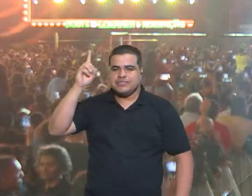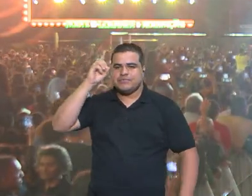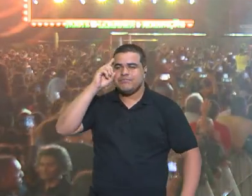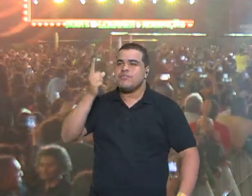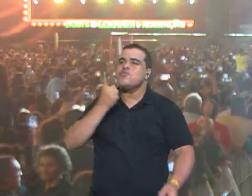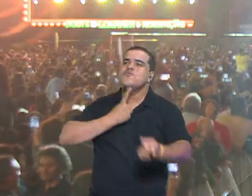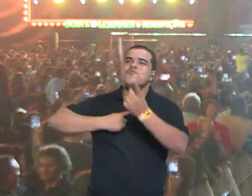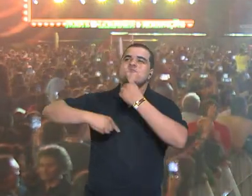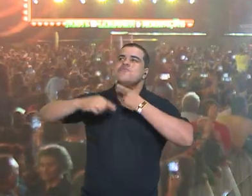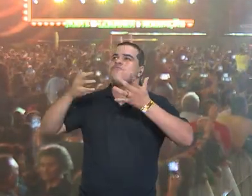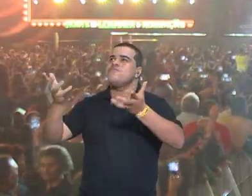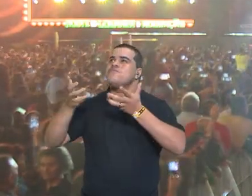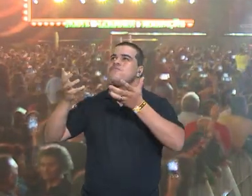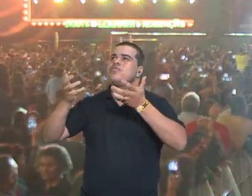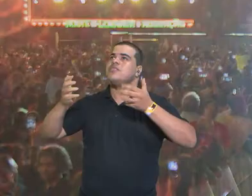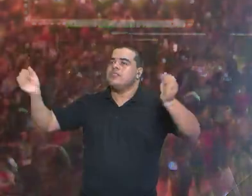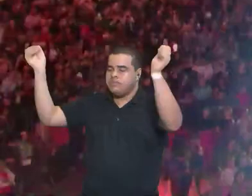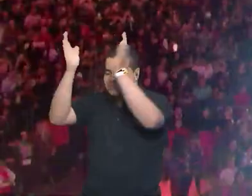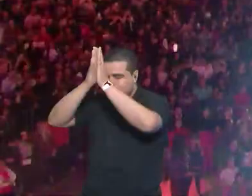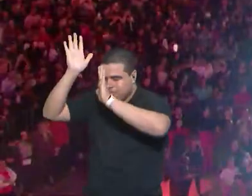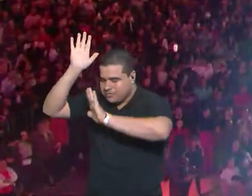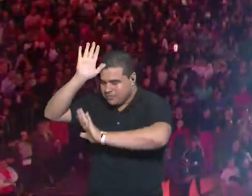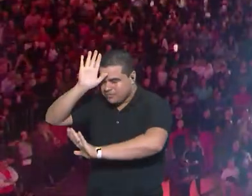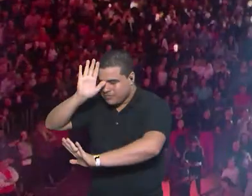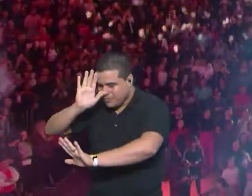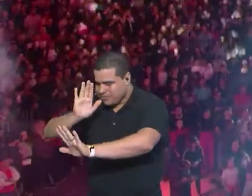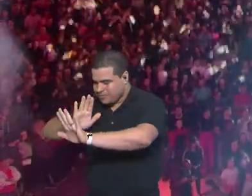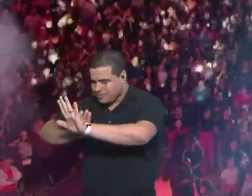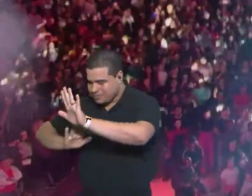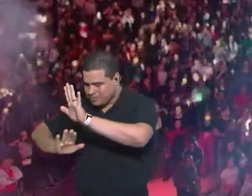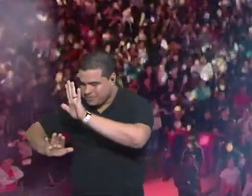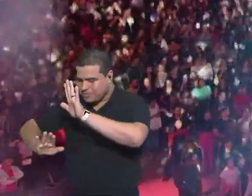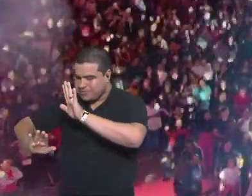só para te adorar